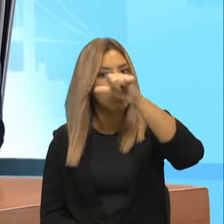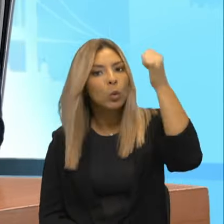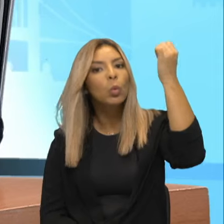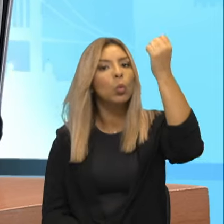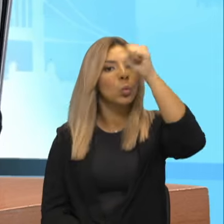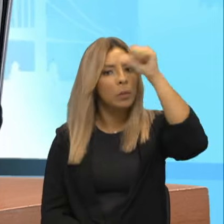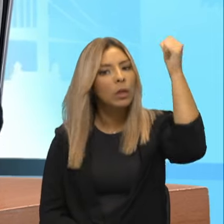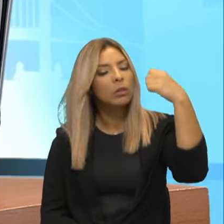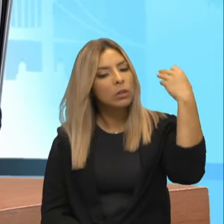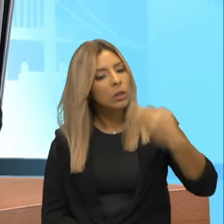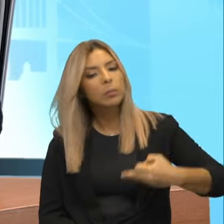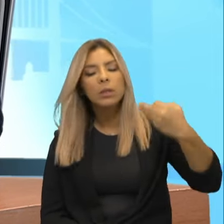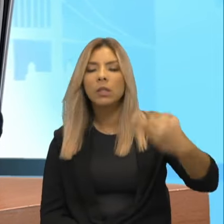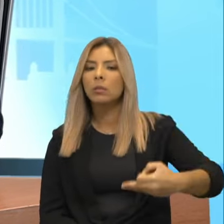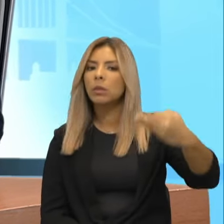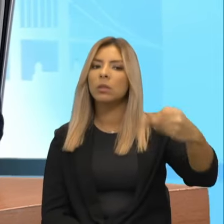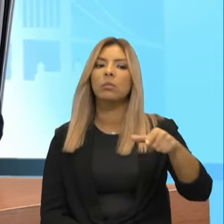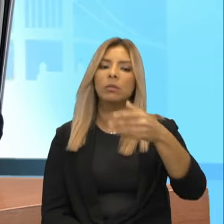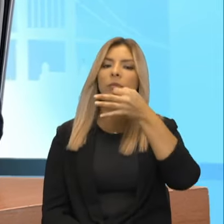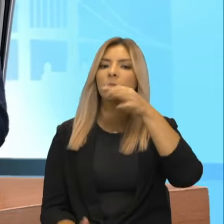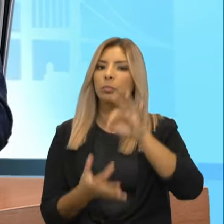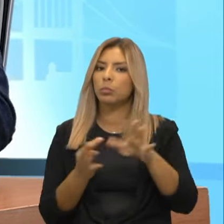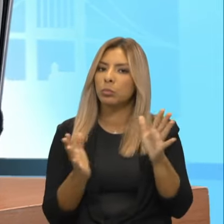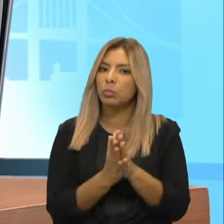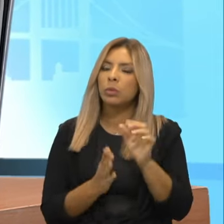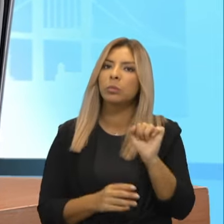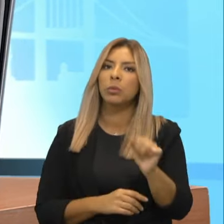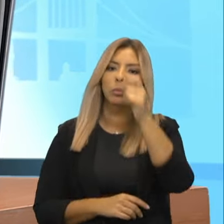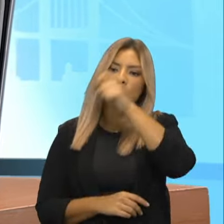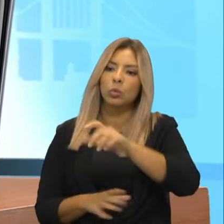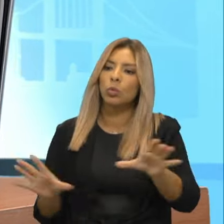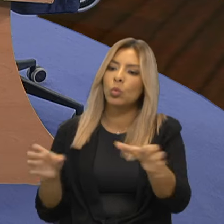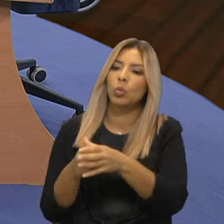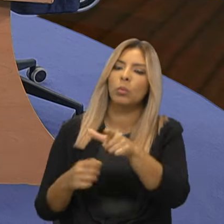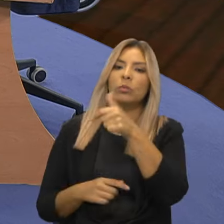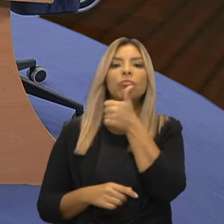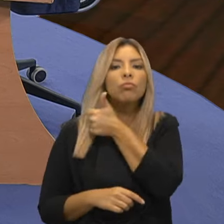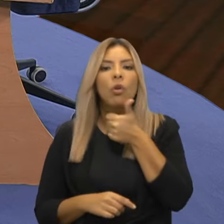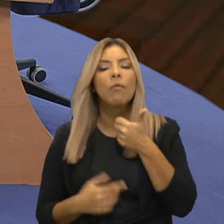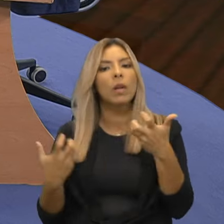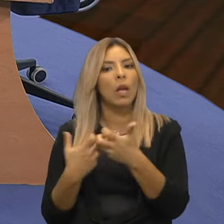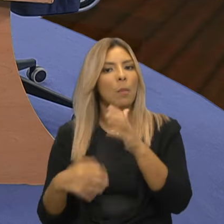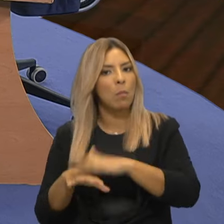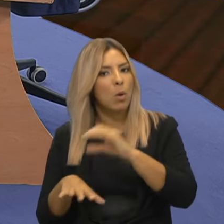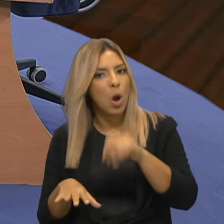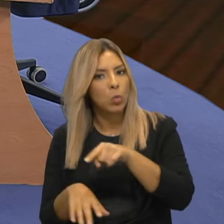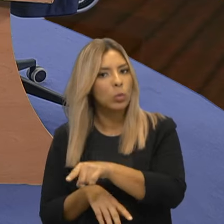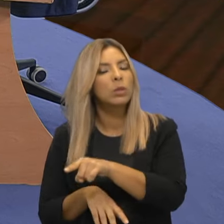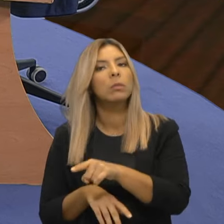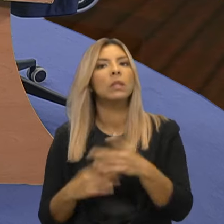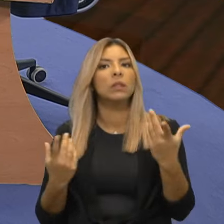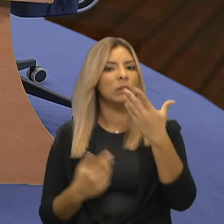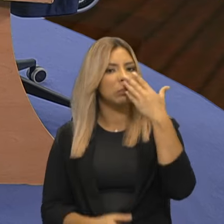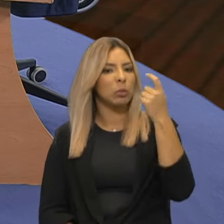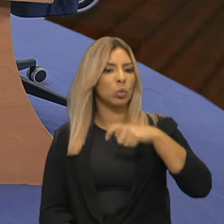essa referência em relação aos povos martirizados, no fundo. Essa indiferença é, na minha perspectiva,